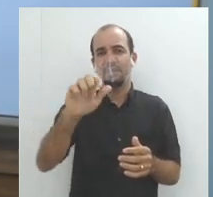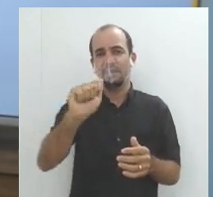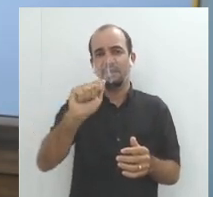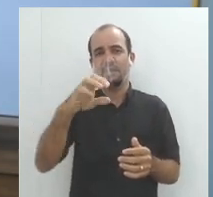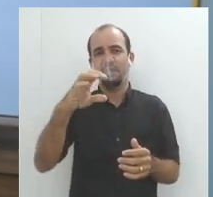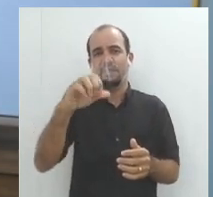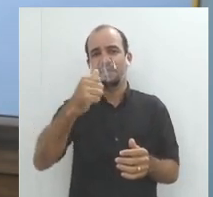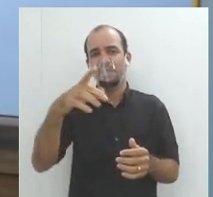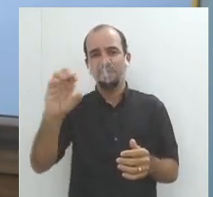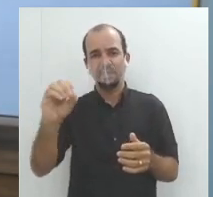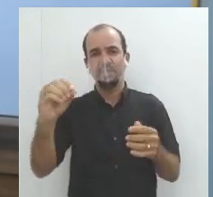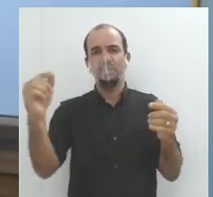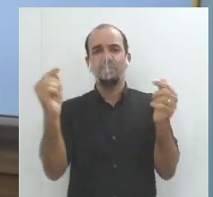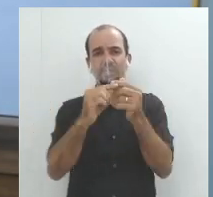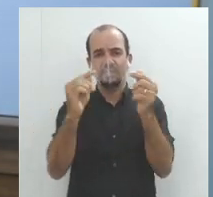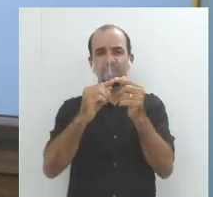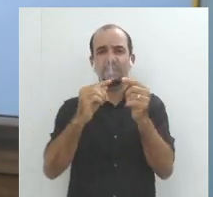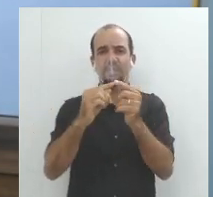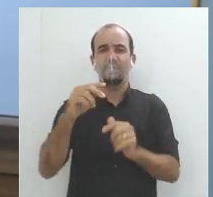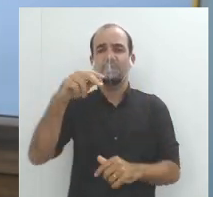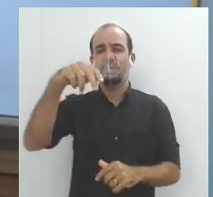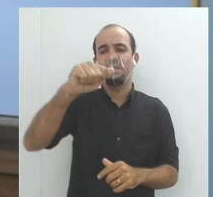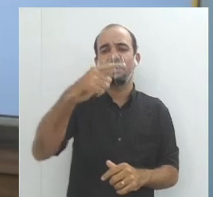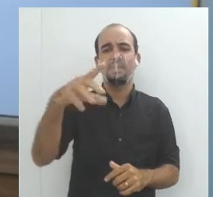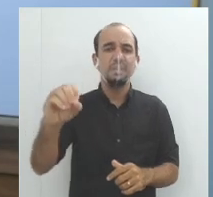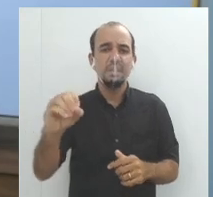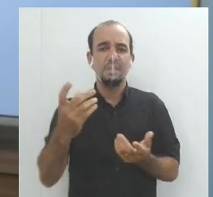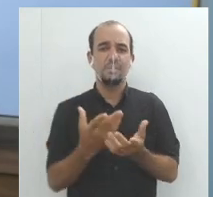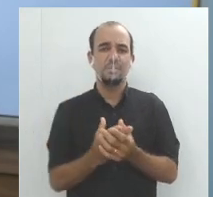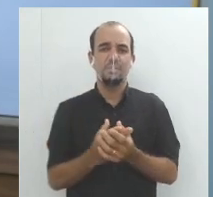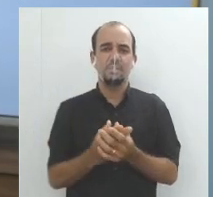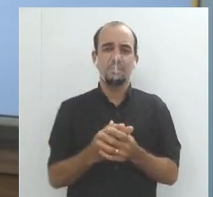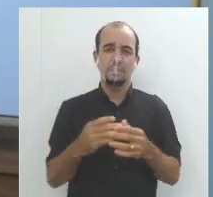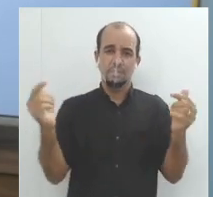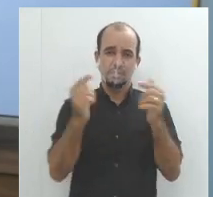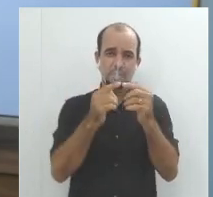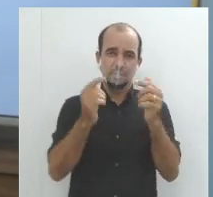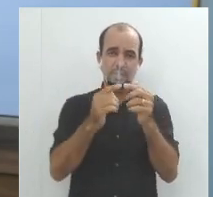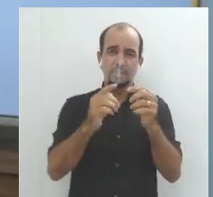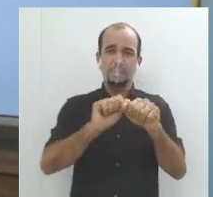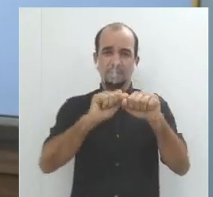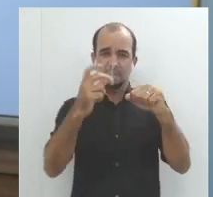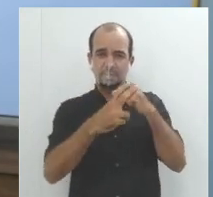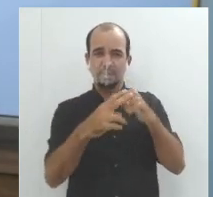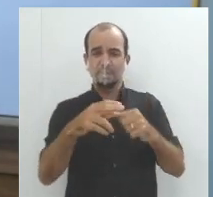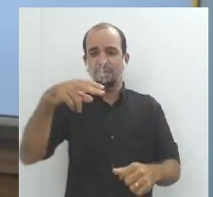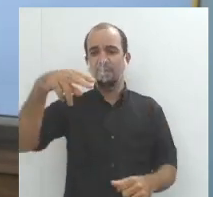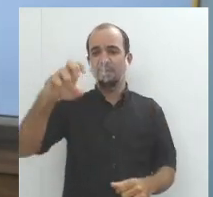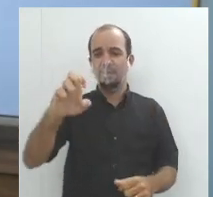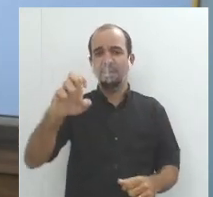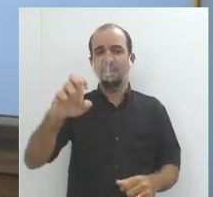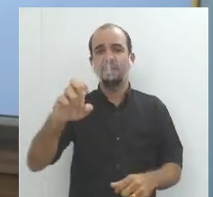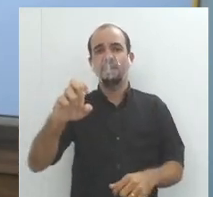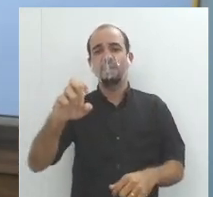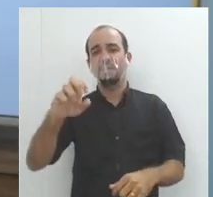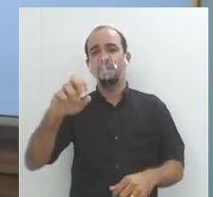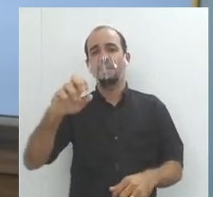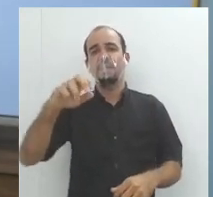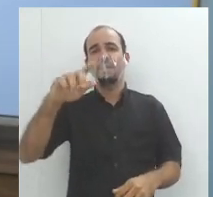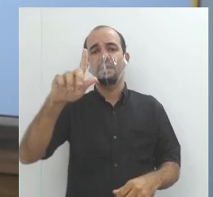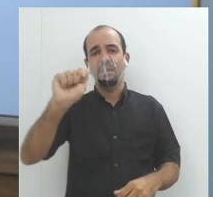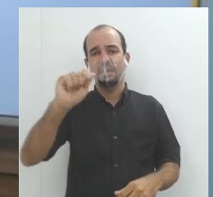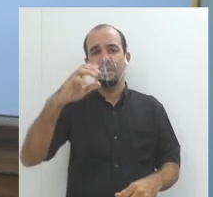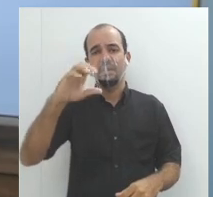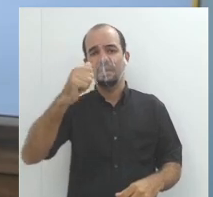certo? Então, se eu tiro não, a ação de se divertir, ela